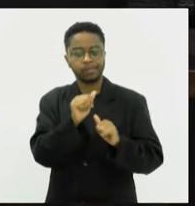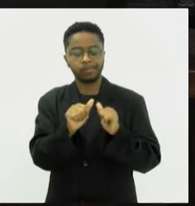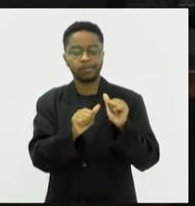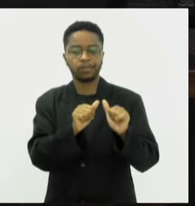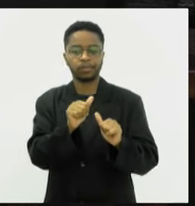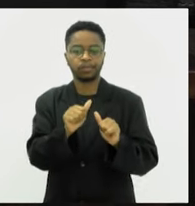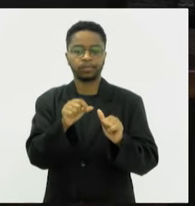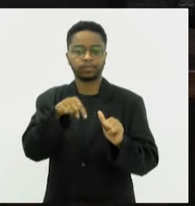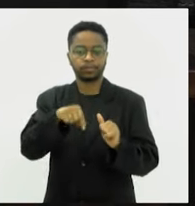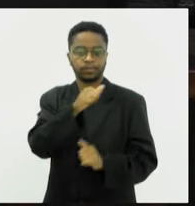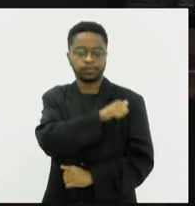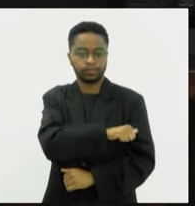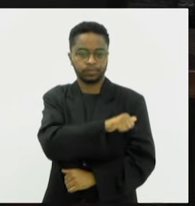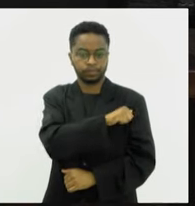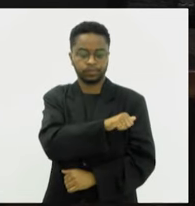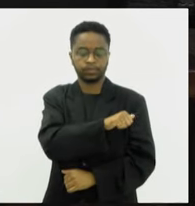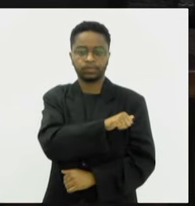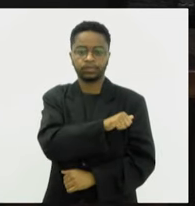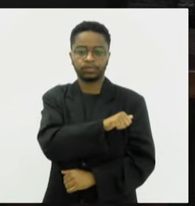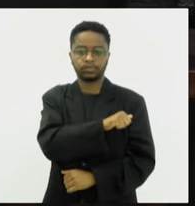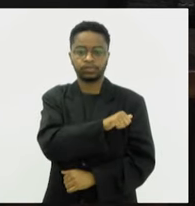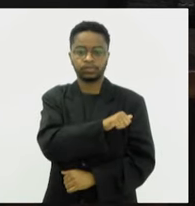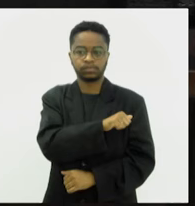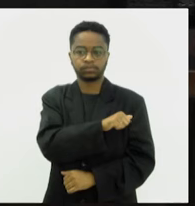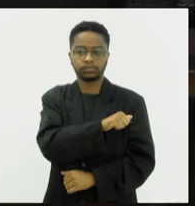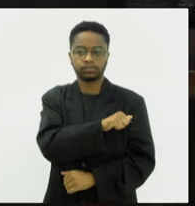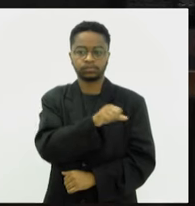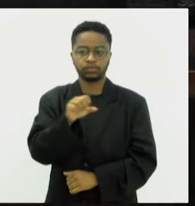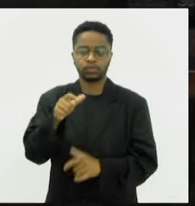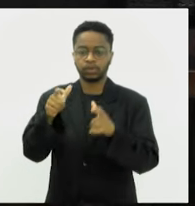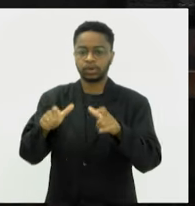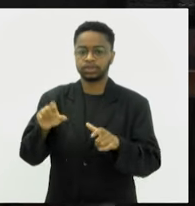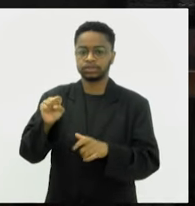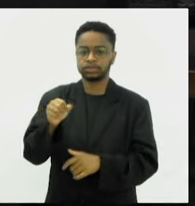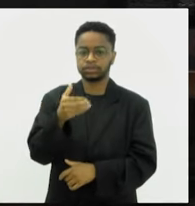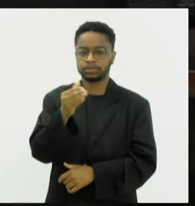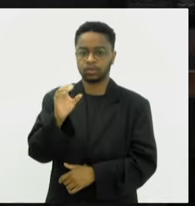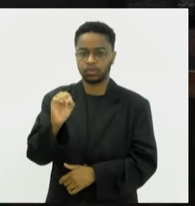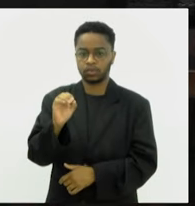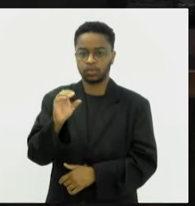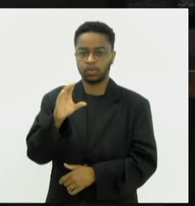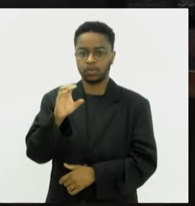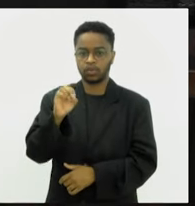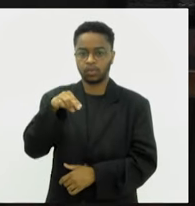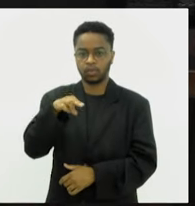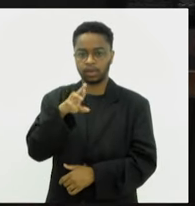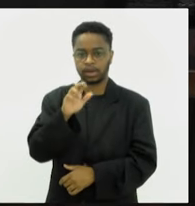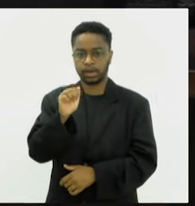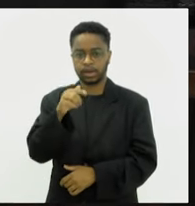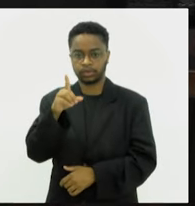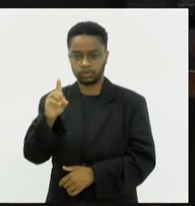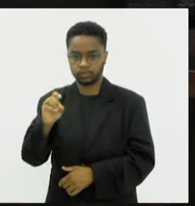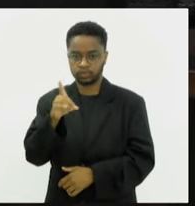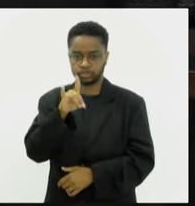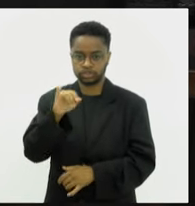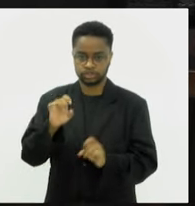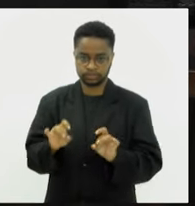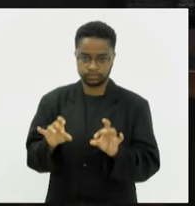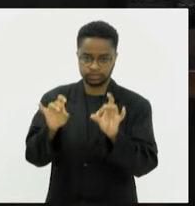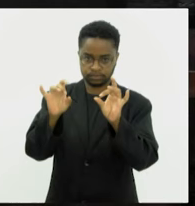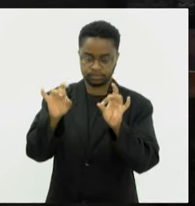Estado do Rio de Janeiro para incluir no calendário de São Conrado, para incluir o dia de São Conrado